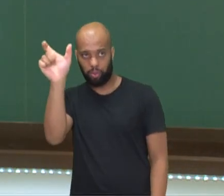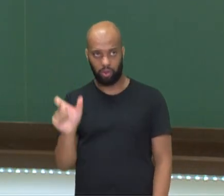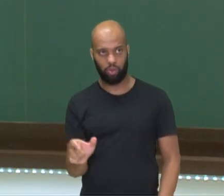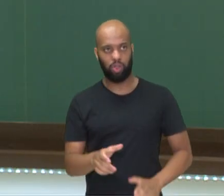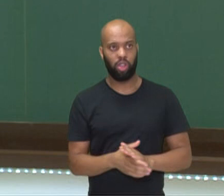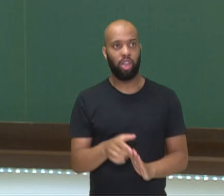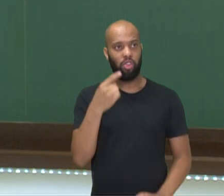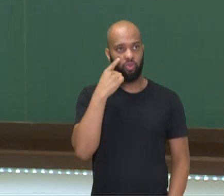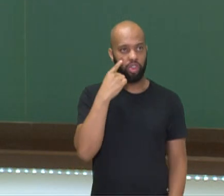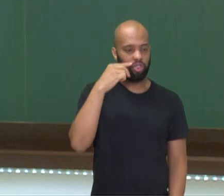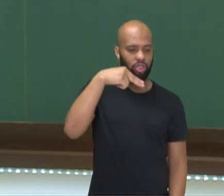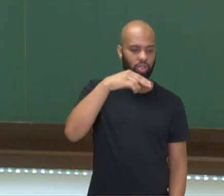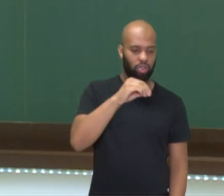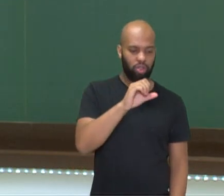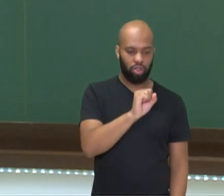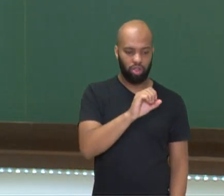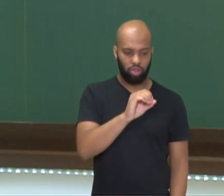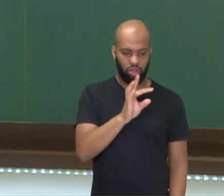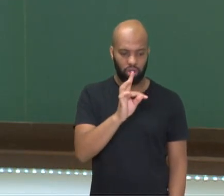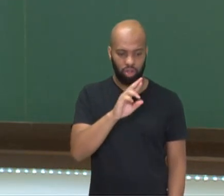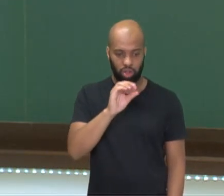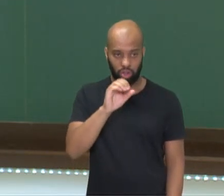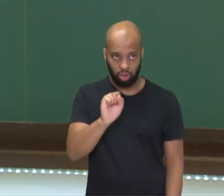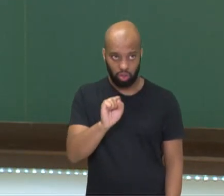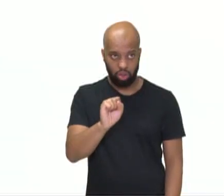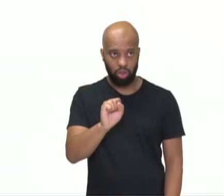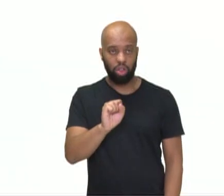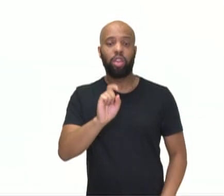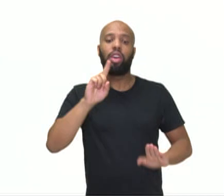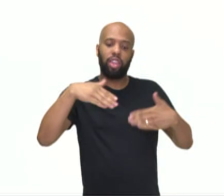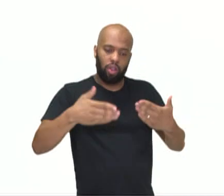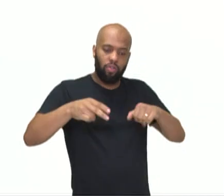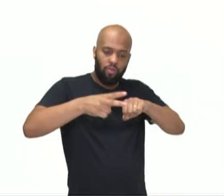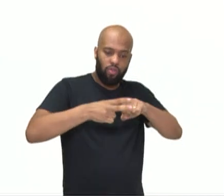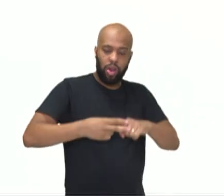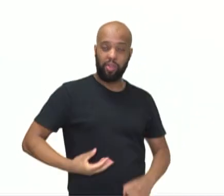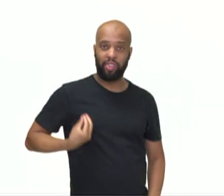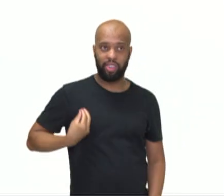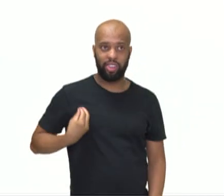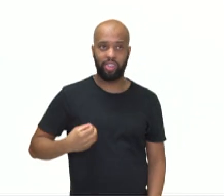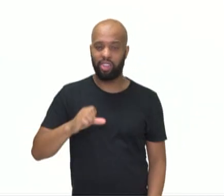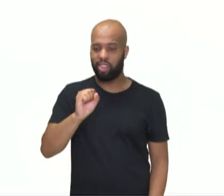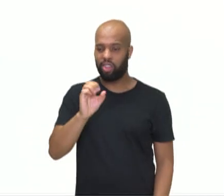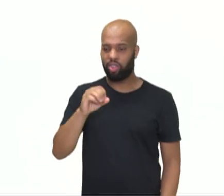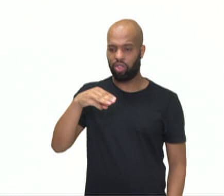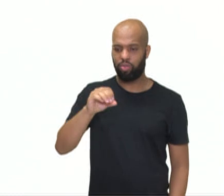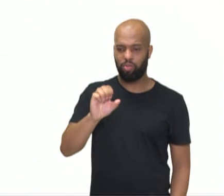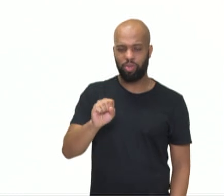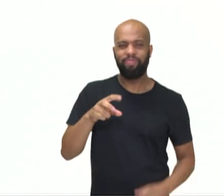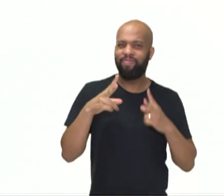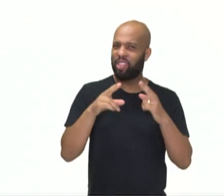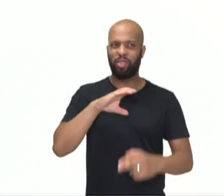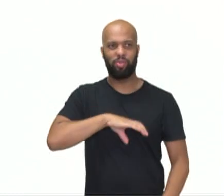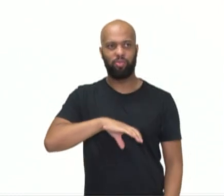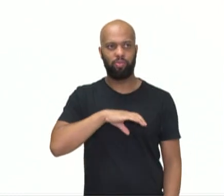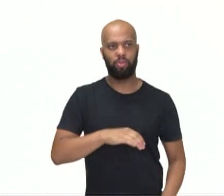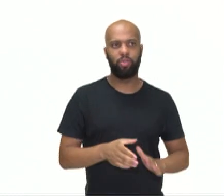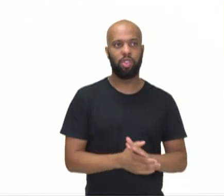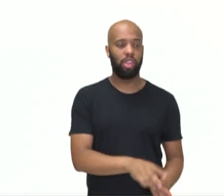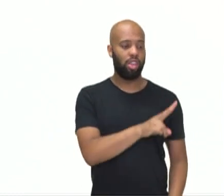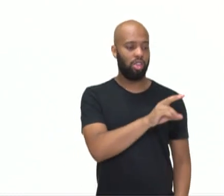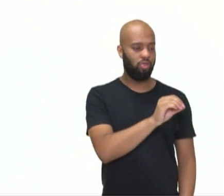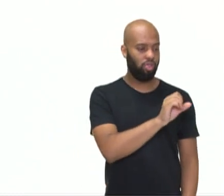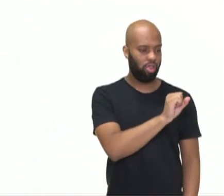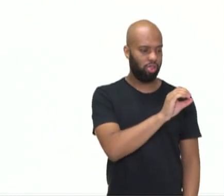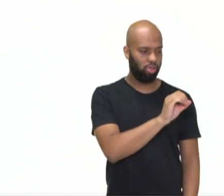nosotros ou nosotras. Do verbo ser, somos. Veja, igualzinho no português. Vosotros ou